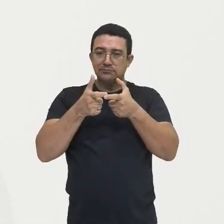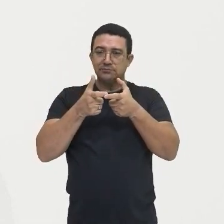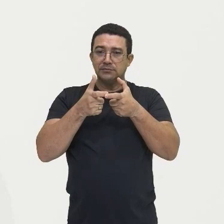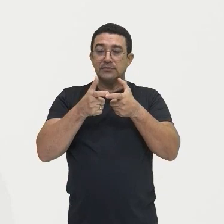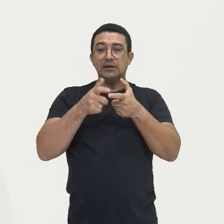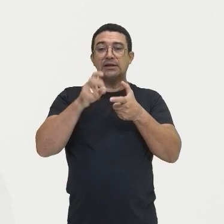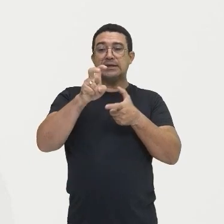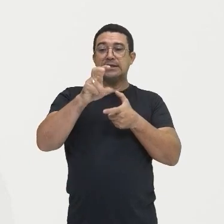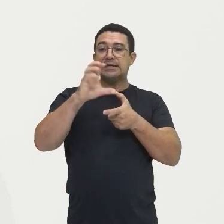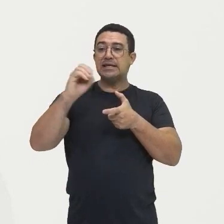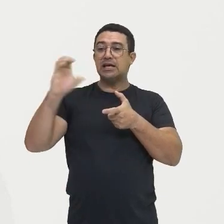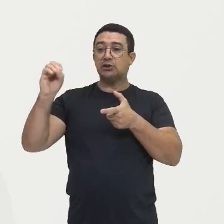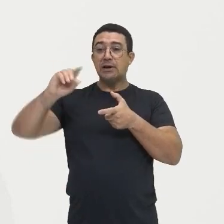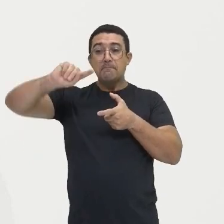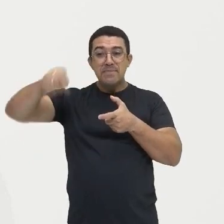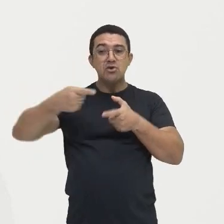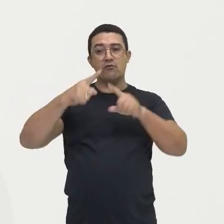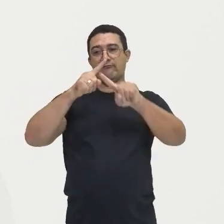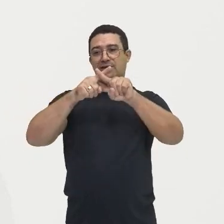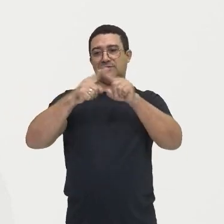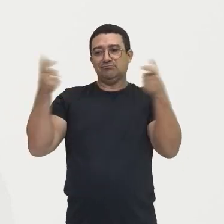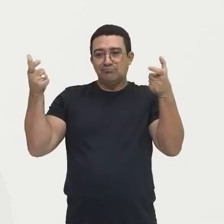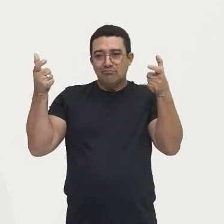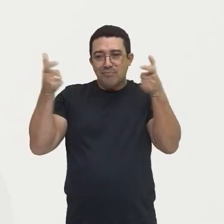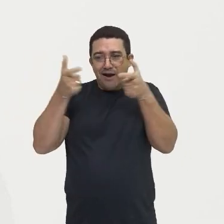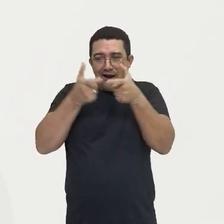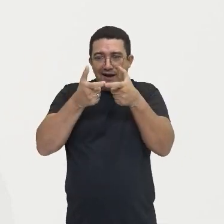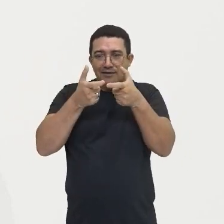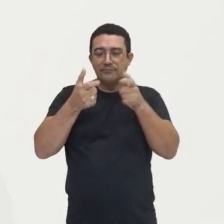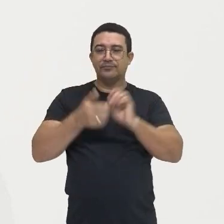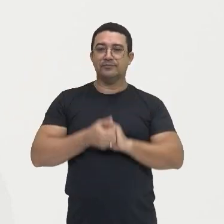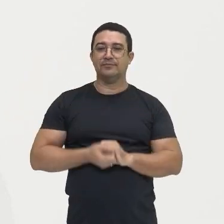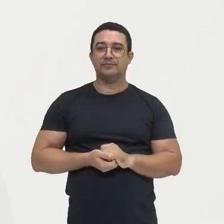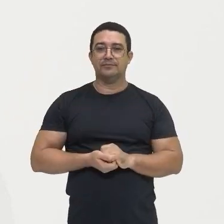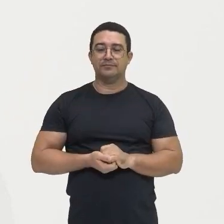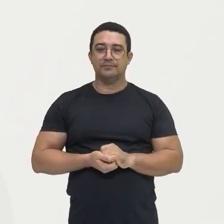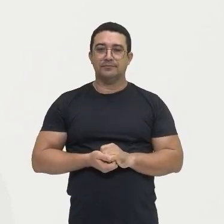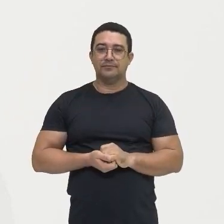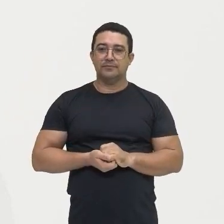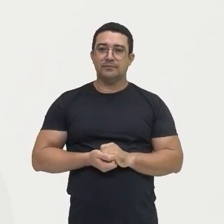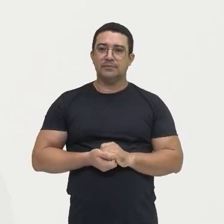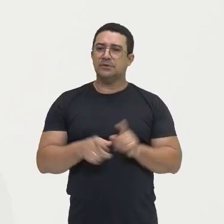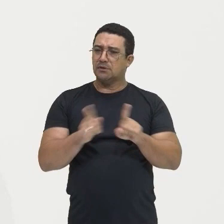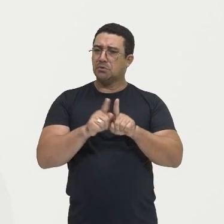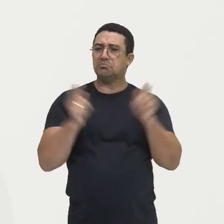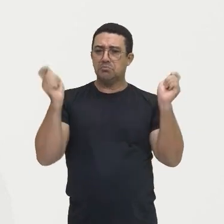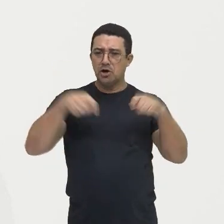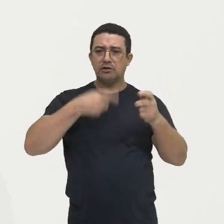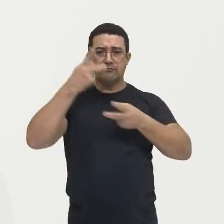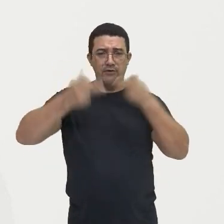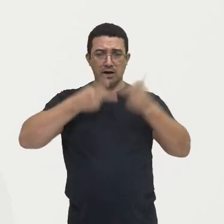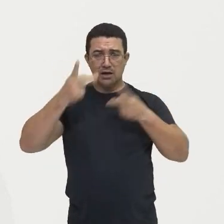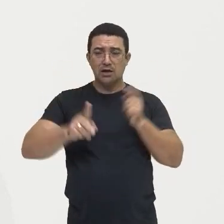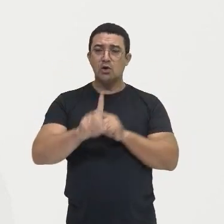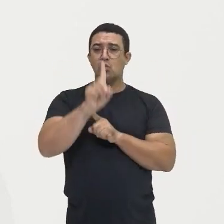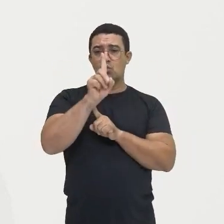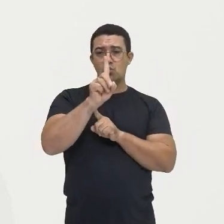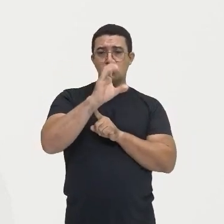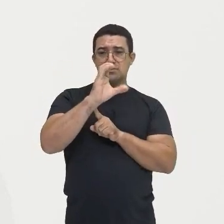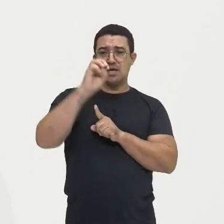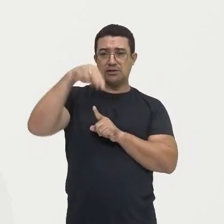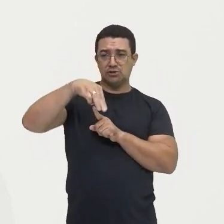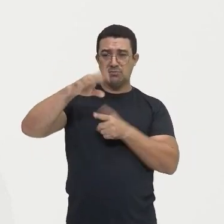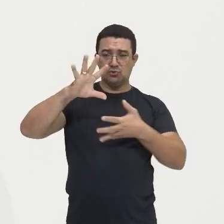reduzido 500 mil vezes. Ou então, a gente pode dizer, como é mais comum a gente observar, que 1 centímetro no meu